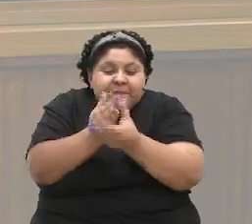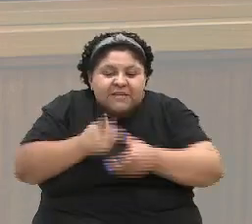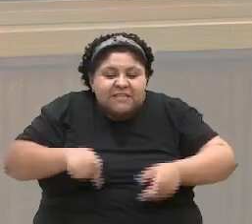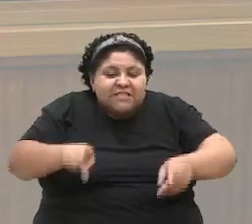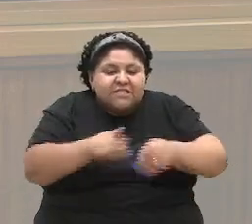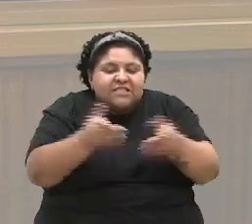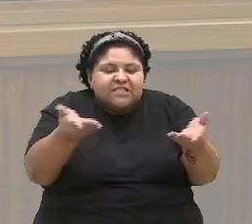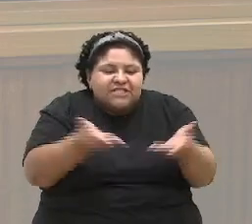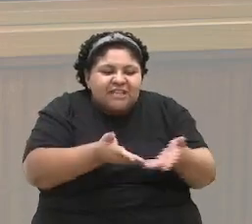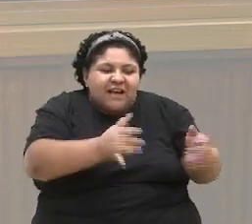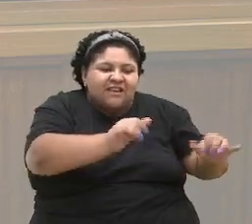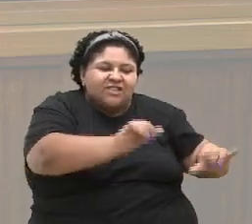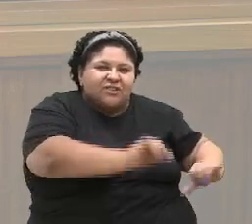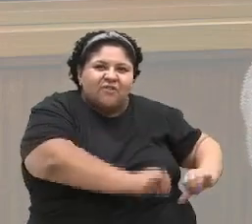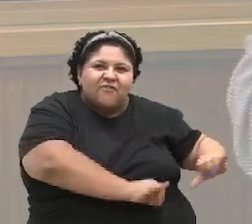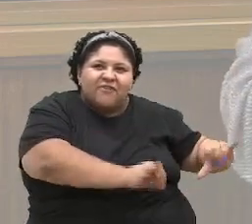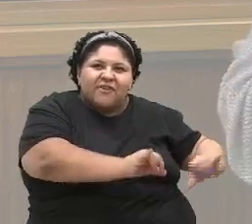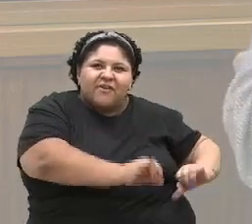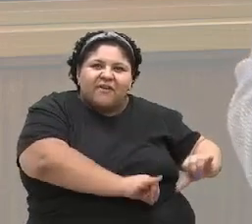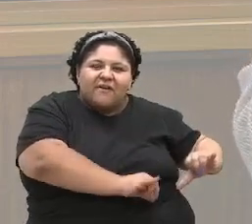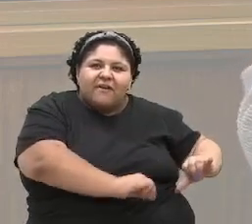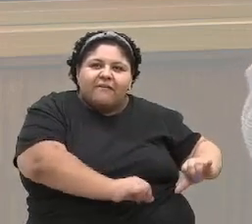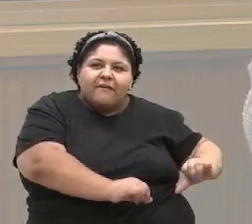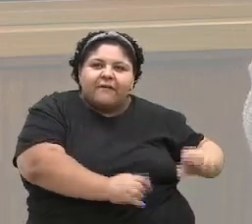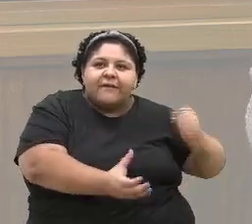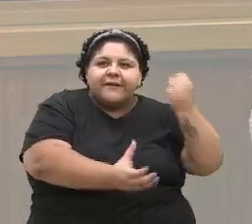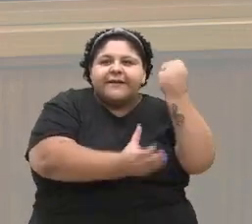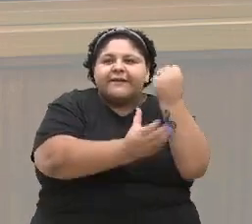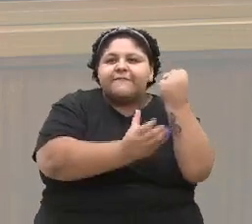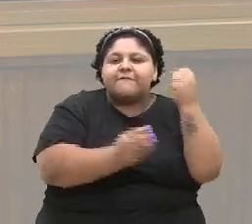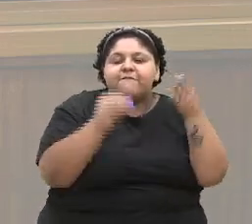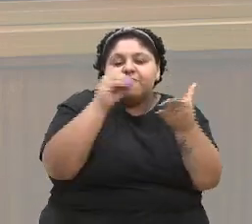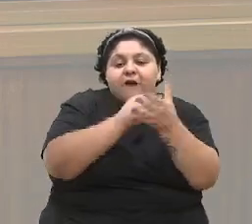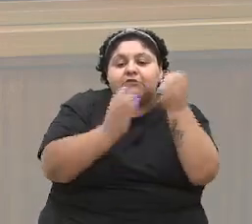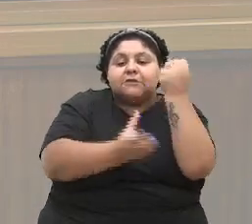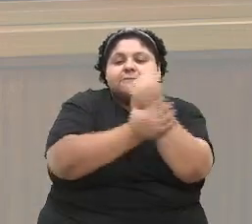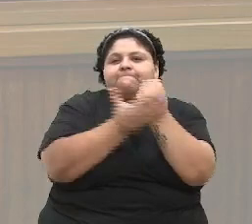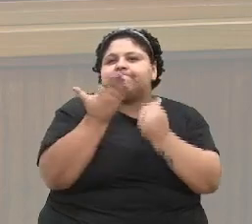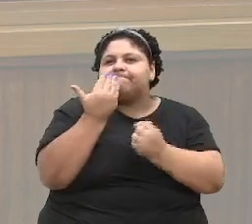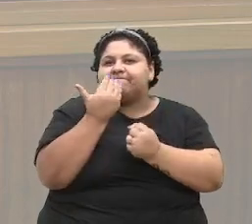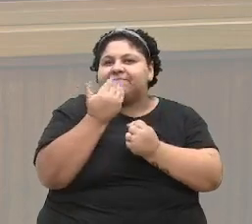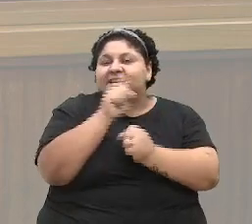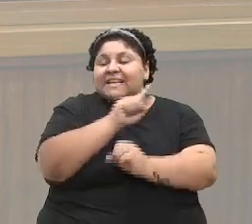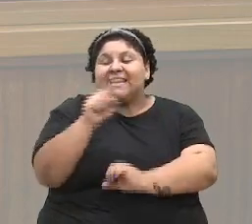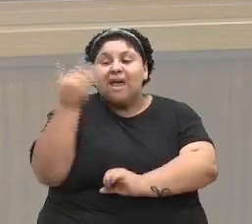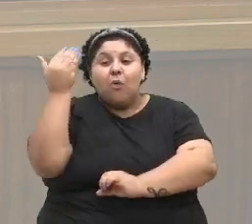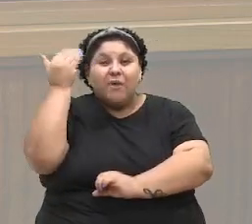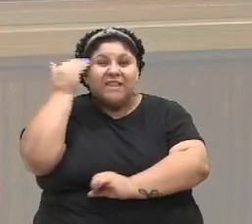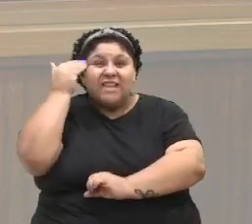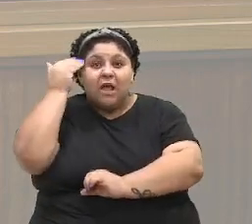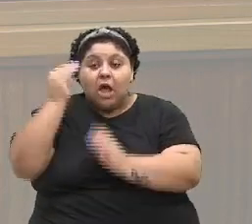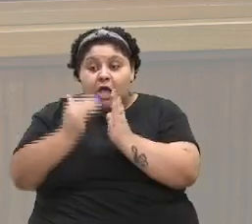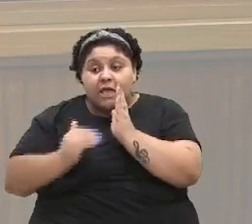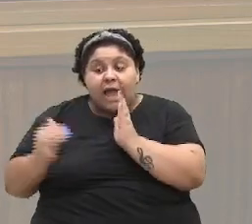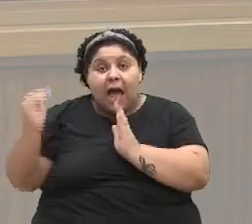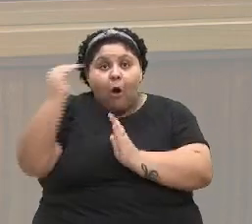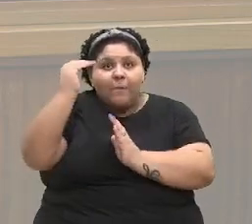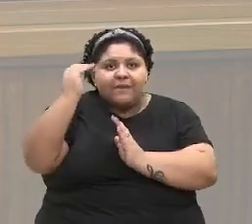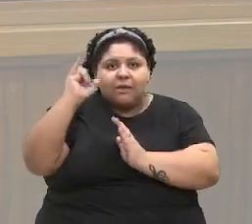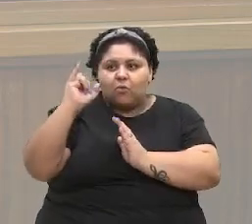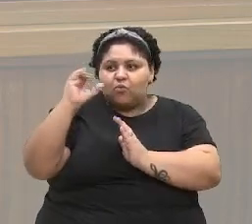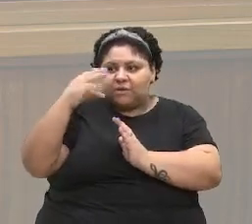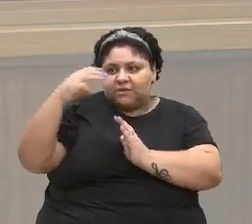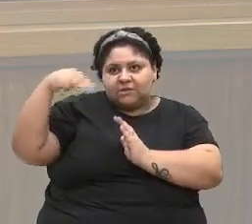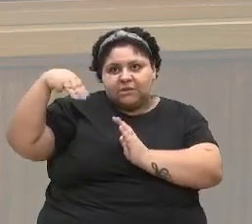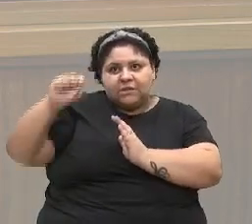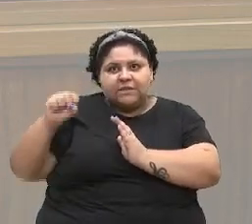sofre com a insegurança alimentar, que não está tendo a sensibilidade de entender que aumentar o ICMS sobre